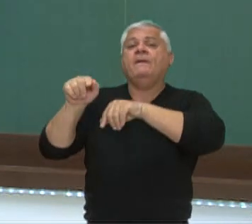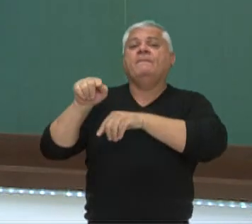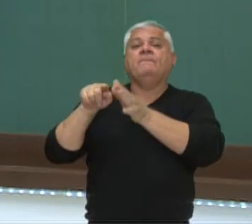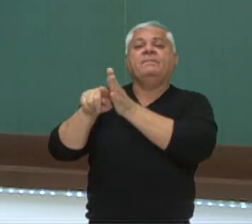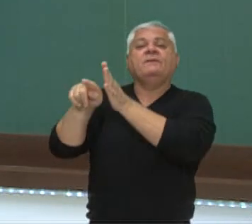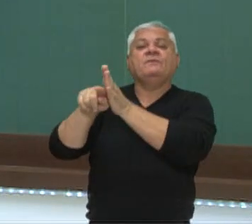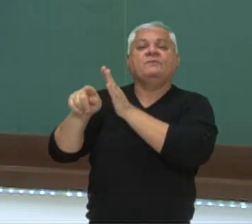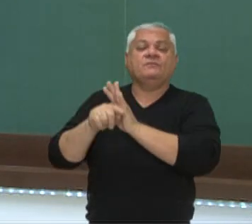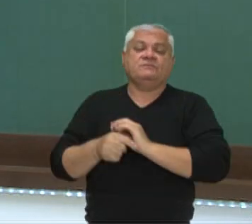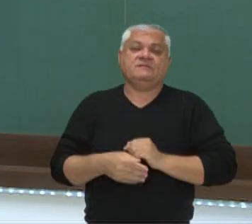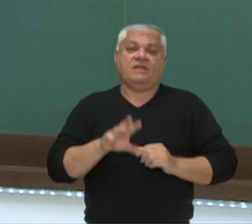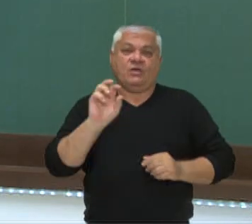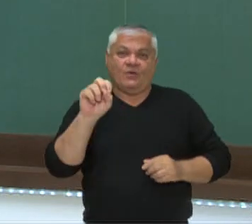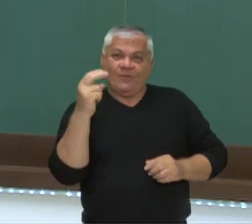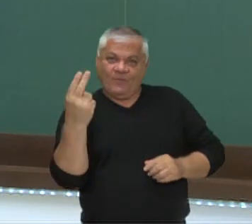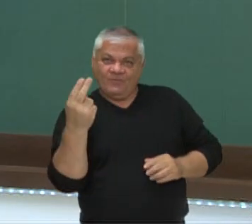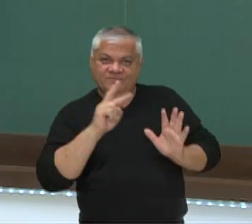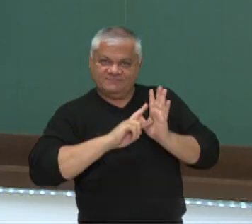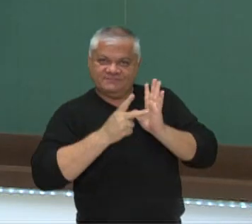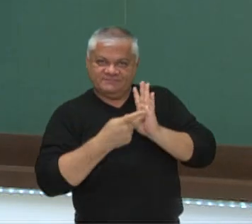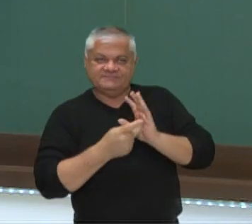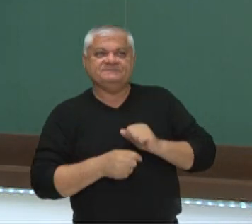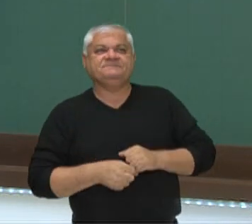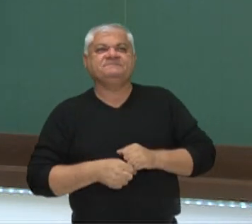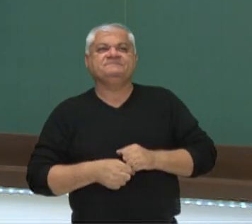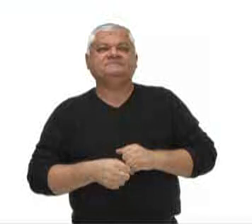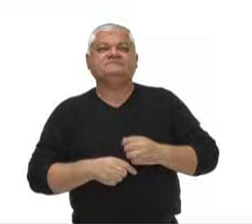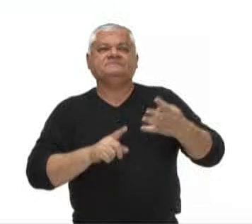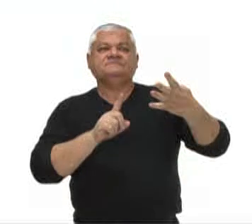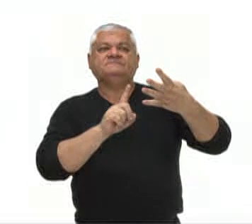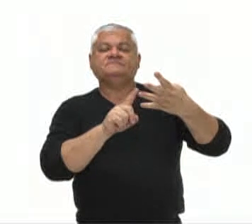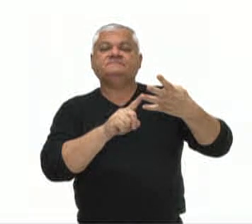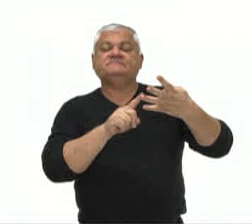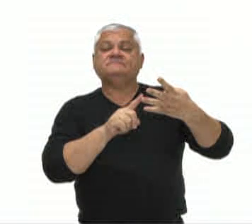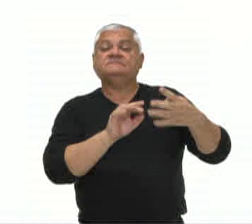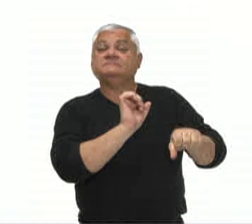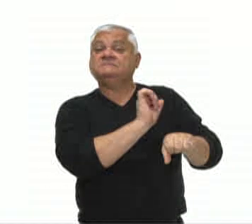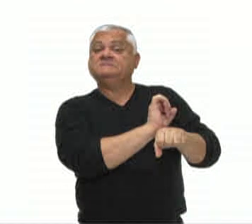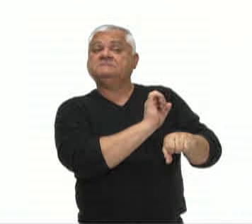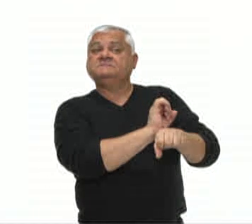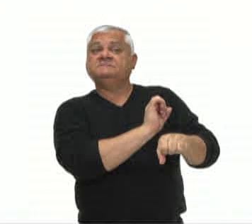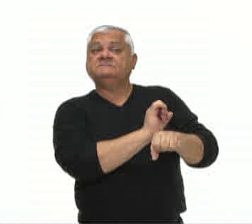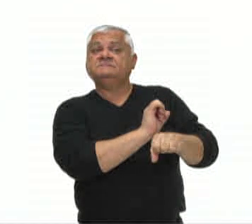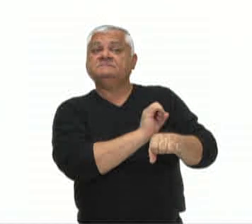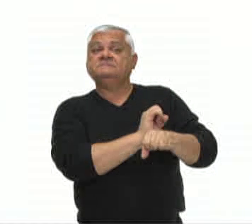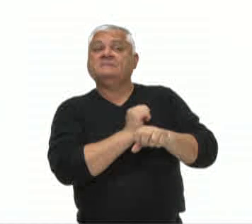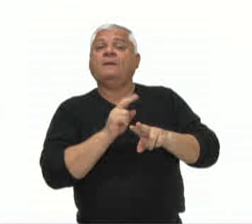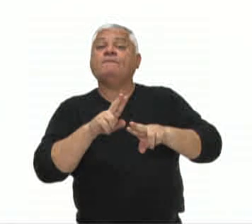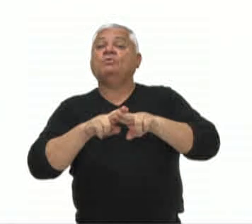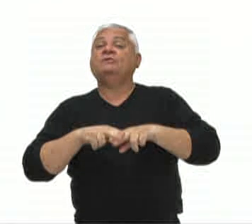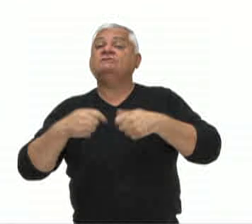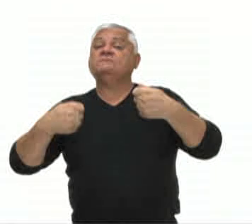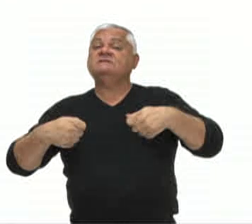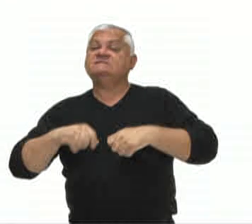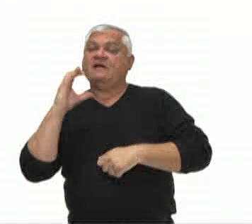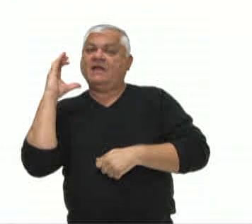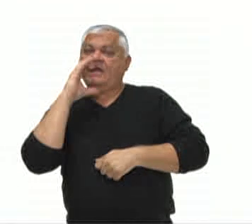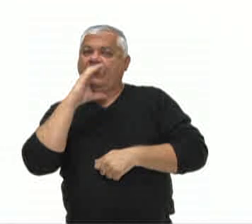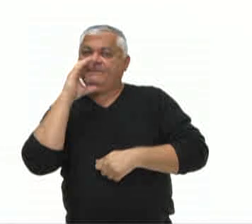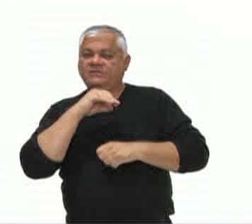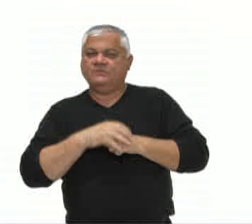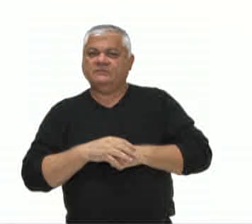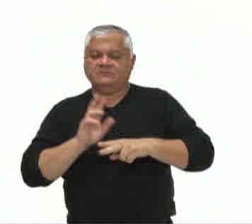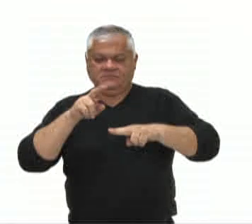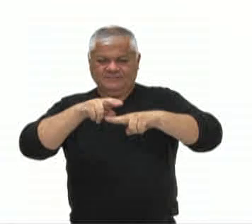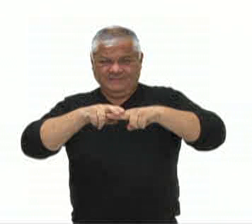uma alternância. Próximo exemplo, estão me esperando, portanto, preciso ser rápido. O